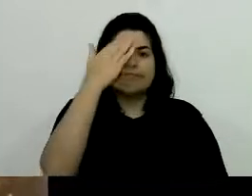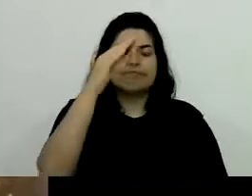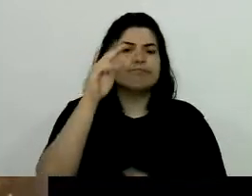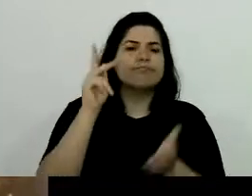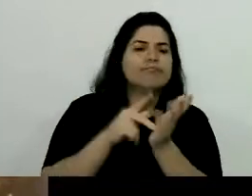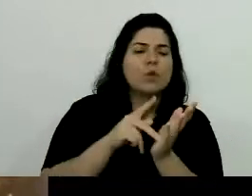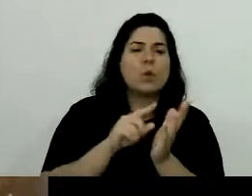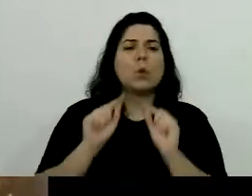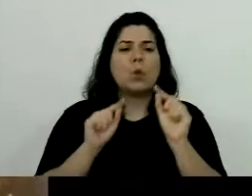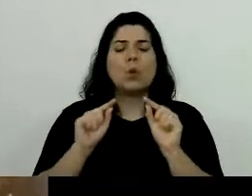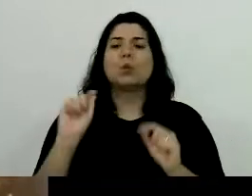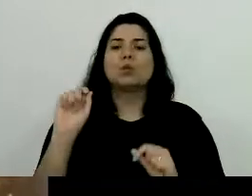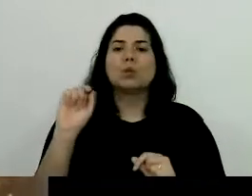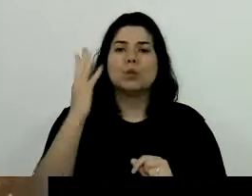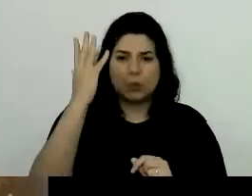fato,